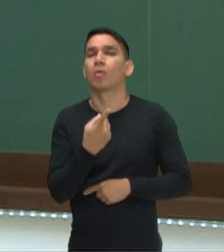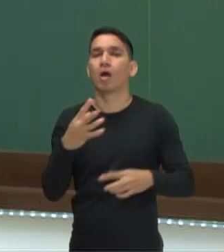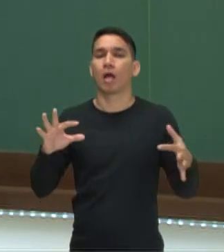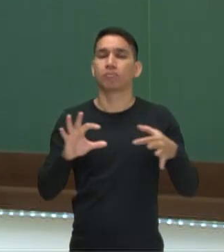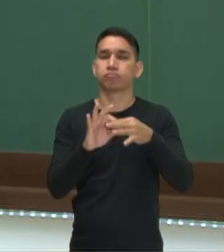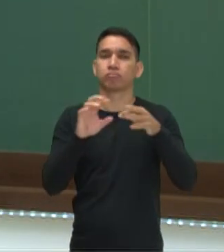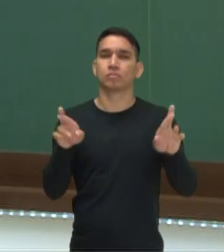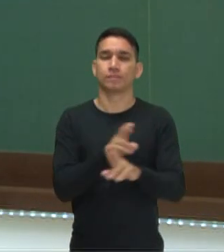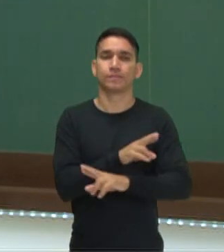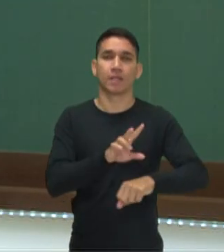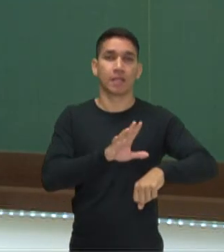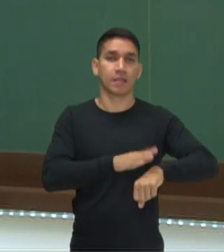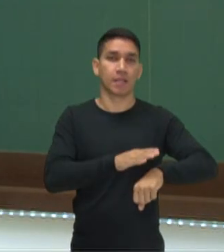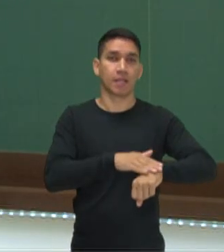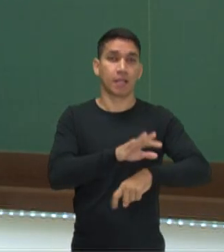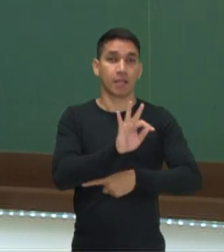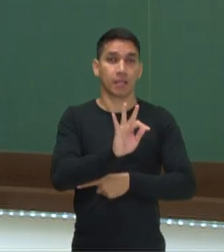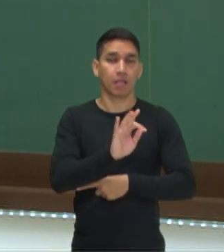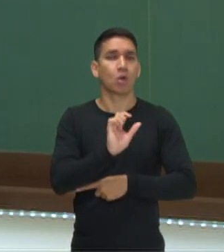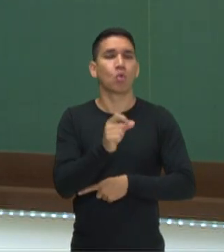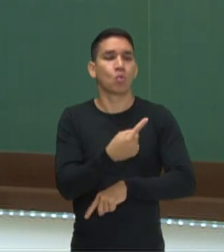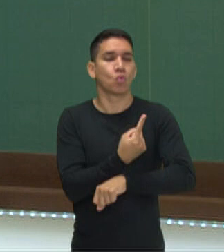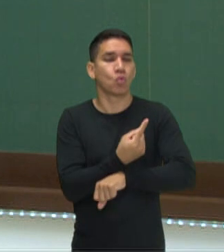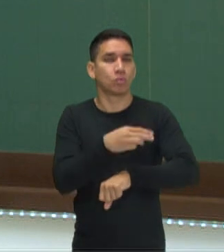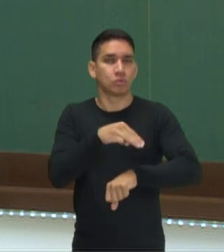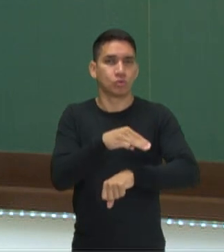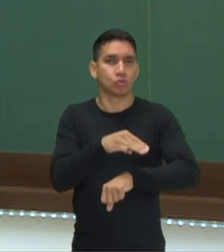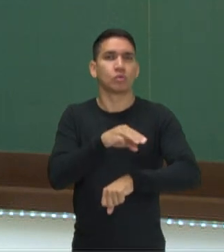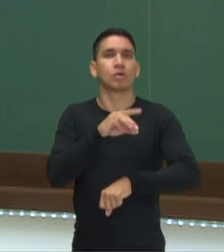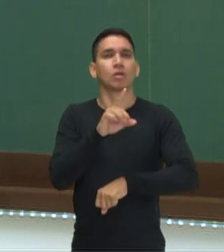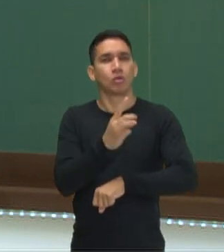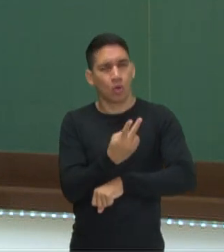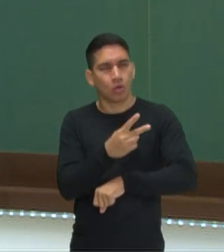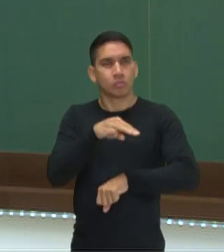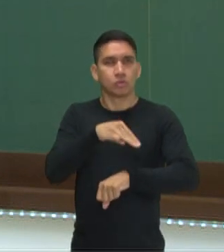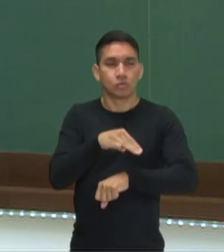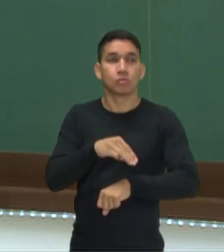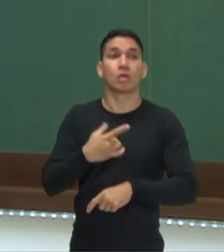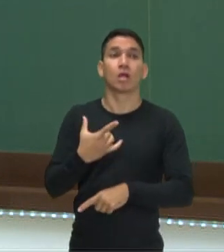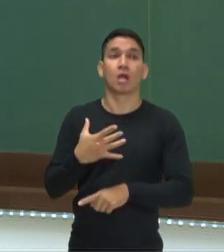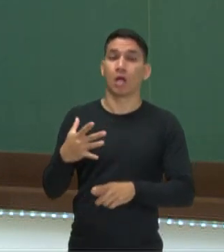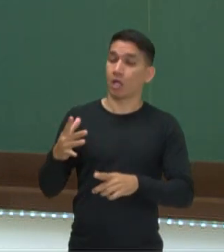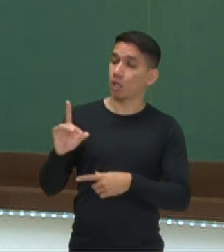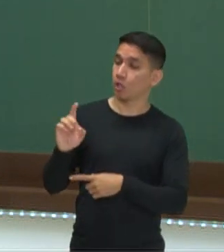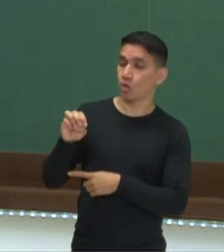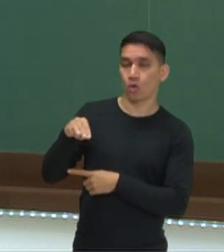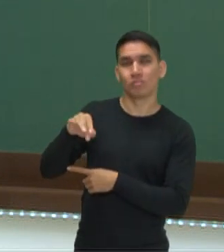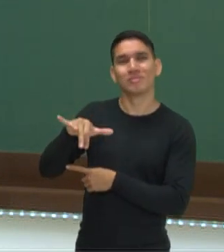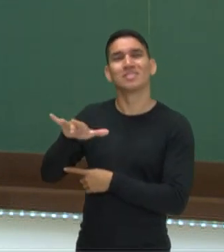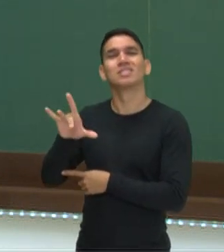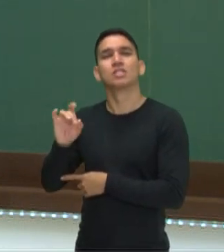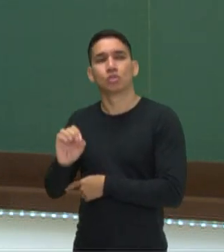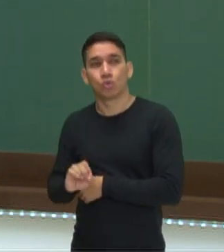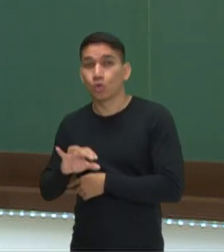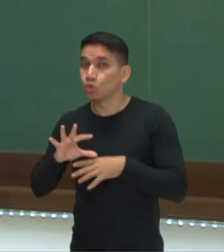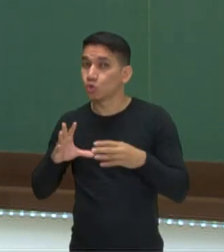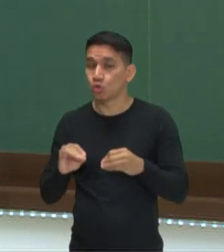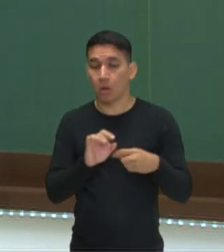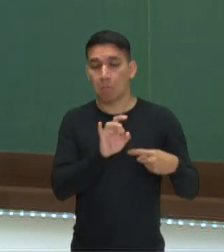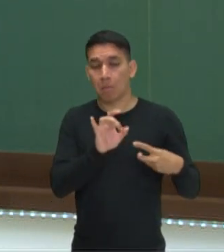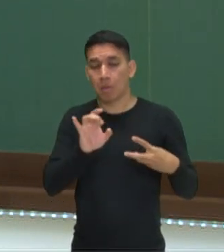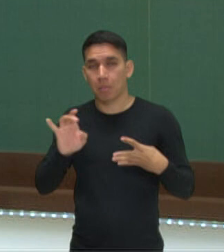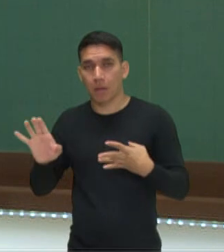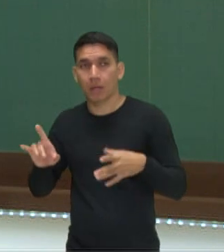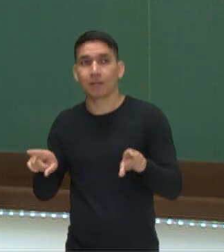1 minuto, 2 minutos. Domínio seriam todos os reais e imagem também. E imagem, detalhe, e na